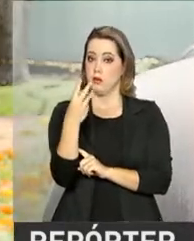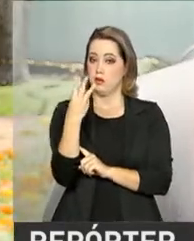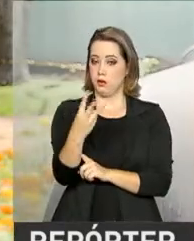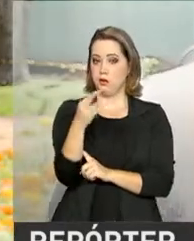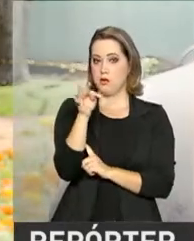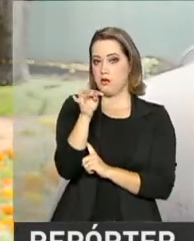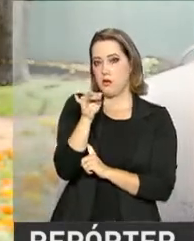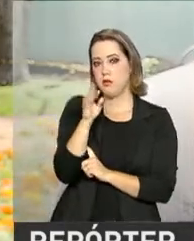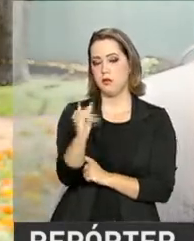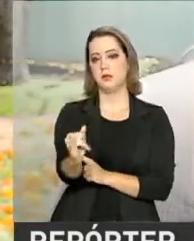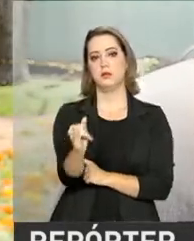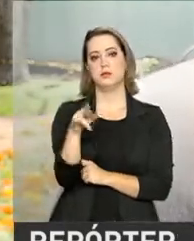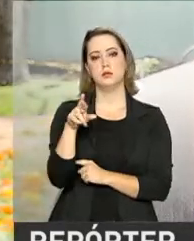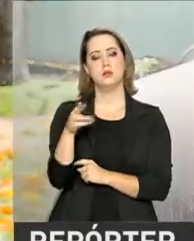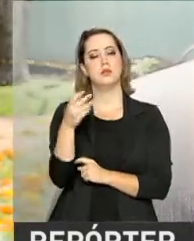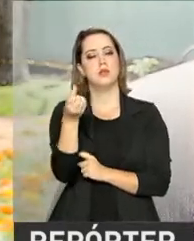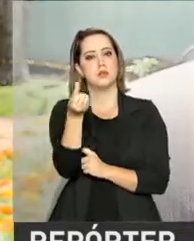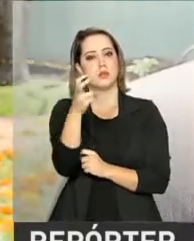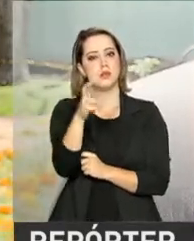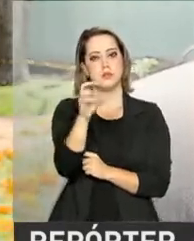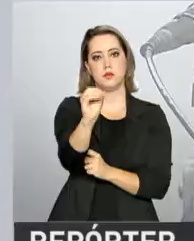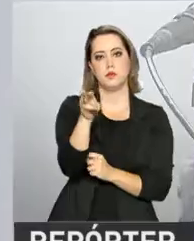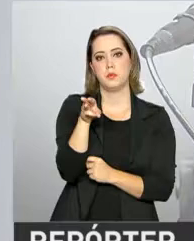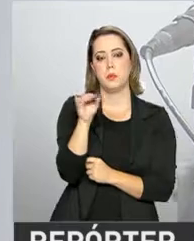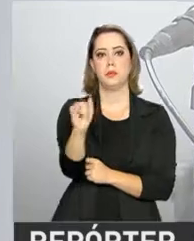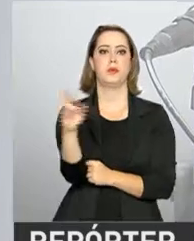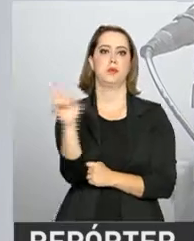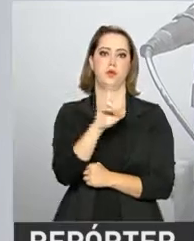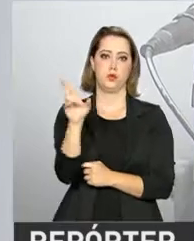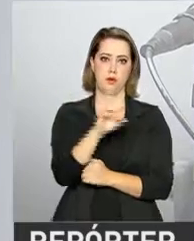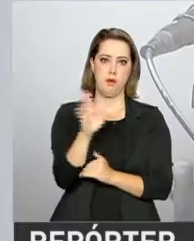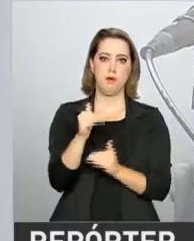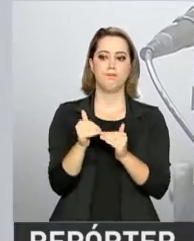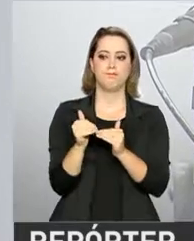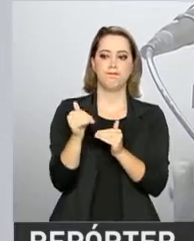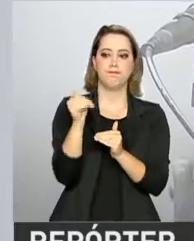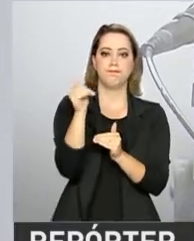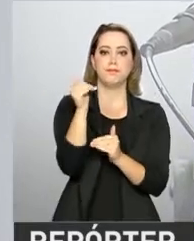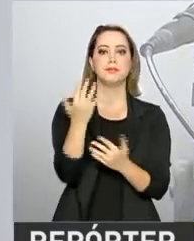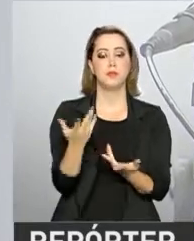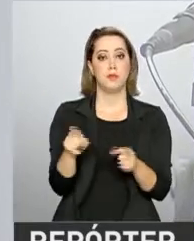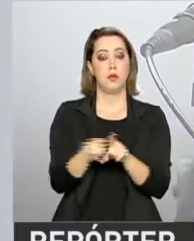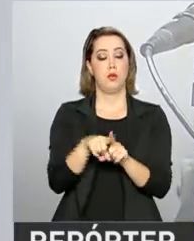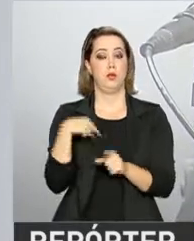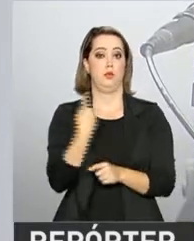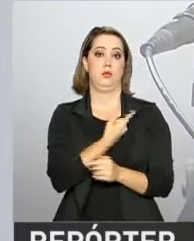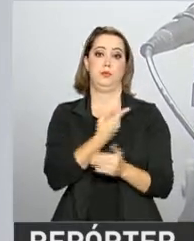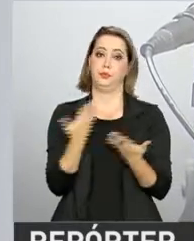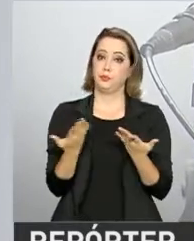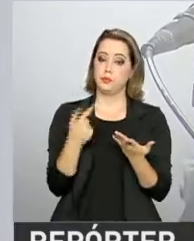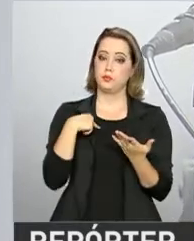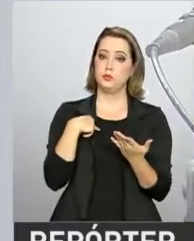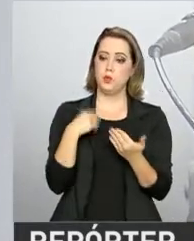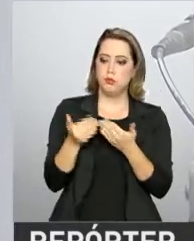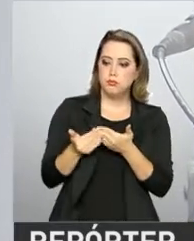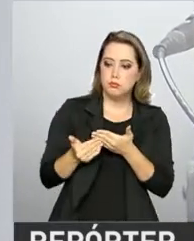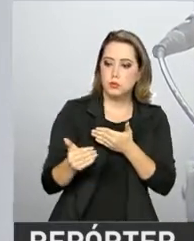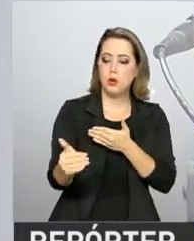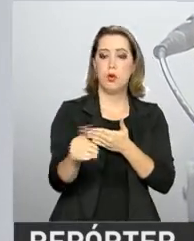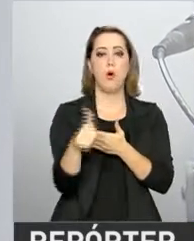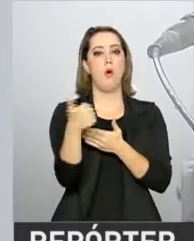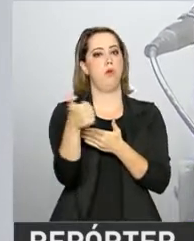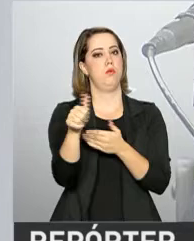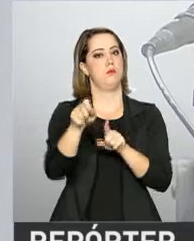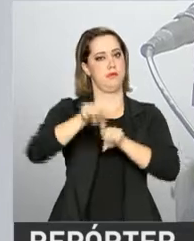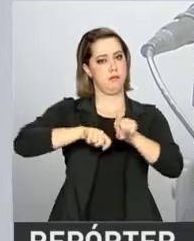e 650 milhões de reais estamos distante desse intervalo indicativo que temos 11 meses